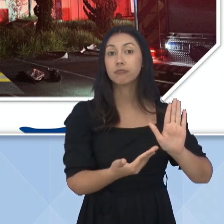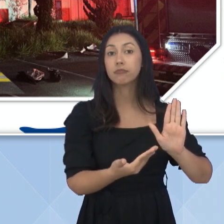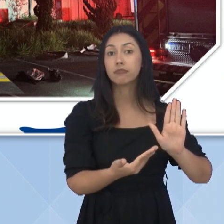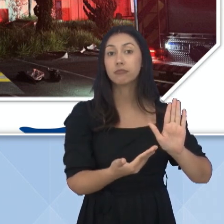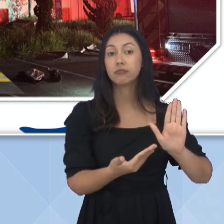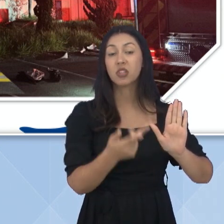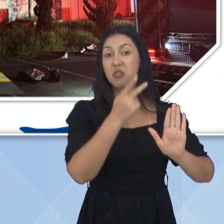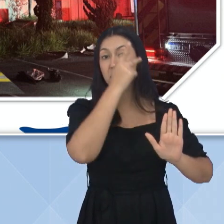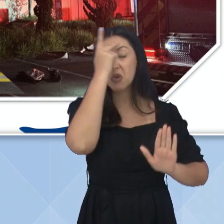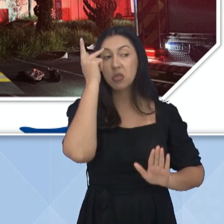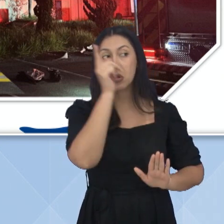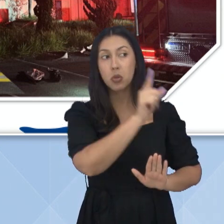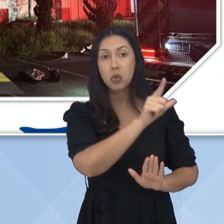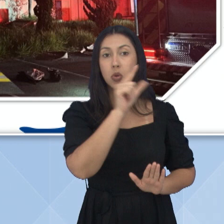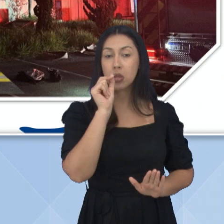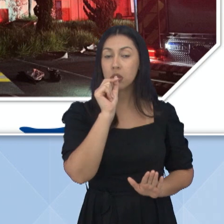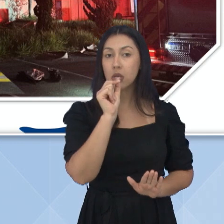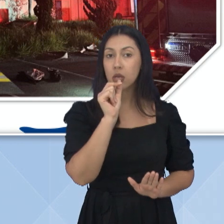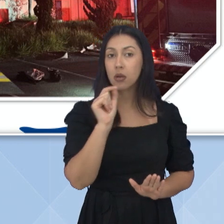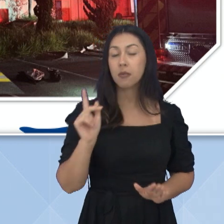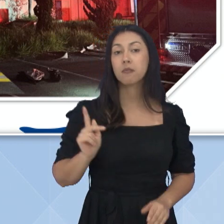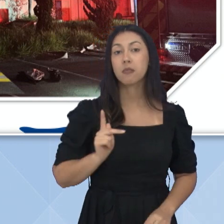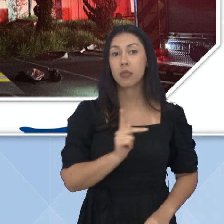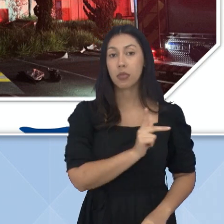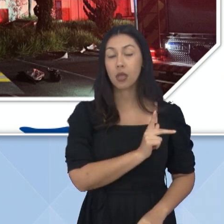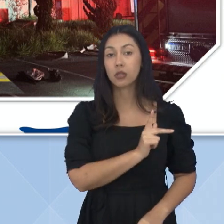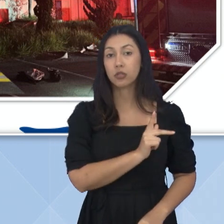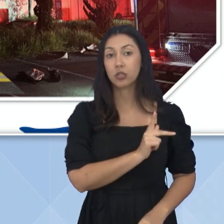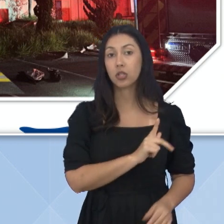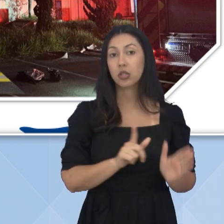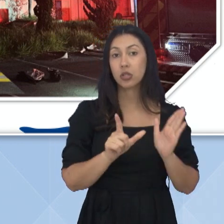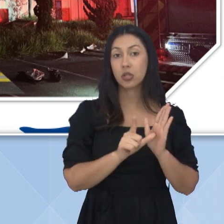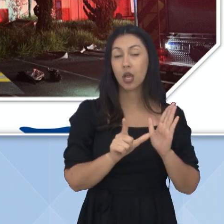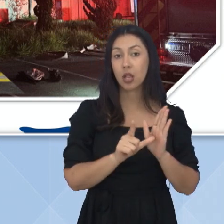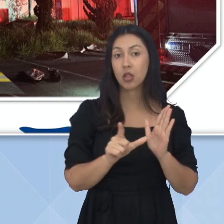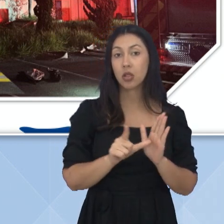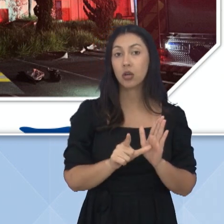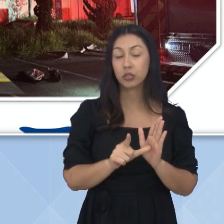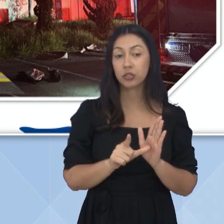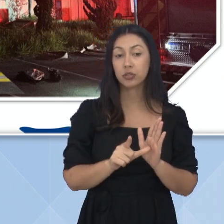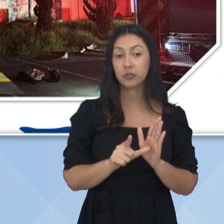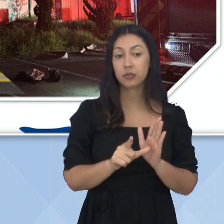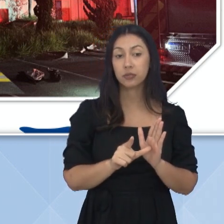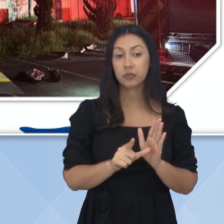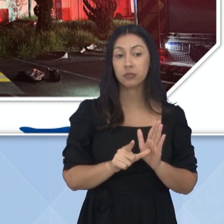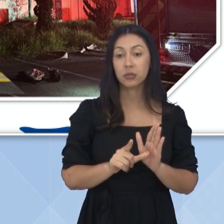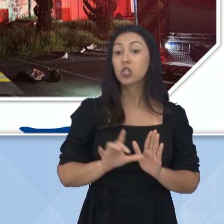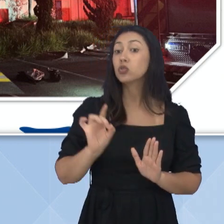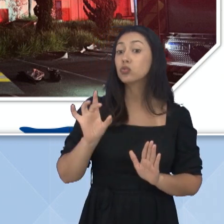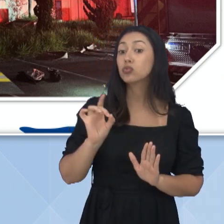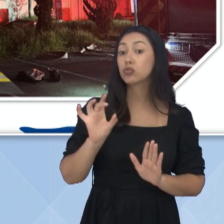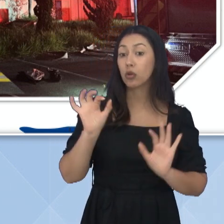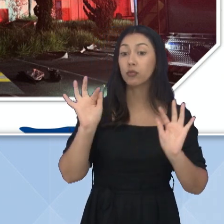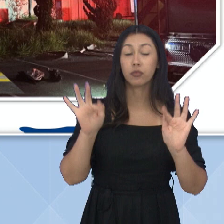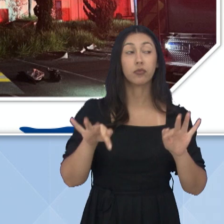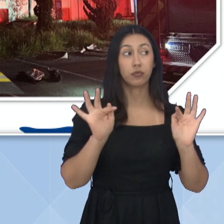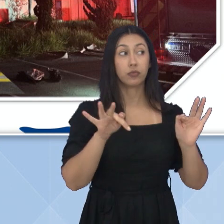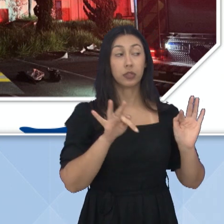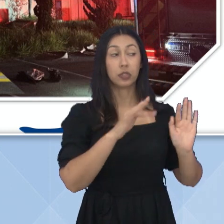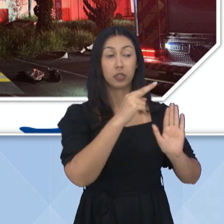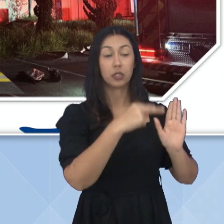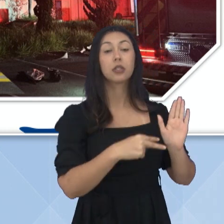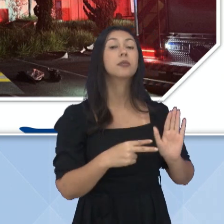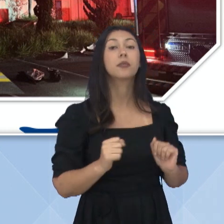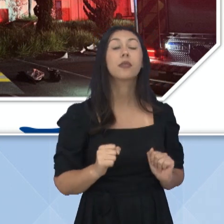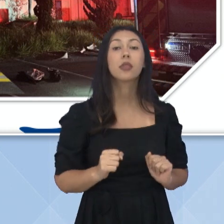nomeado pela juíza, que era o presidente da loja Duque de Caxias na época, só vou acabar de ler, falta só um pouquinho,